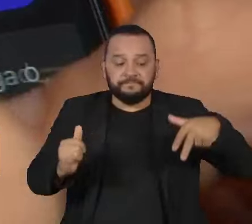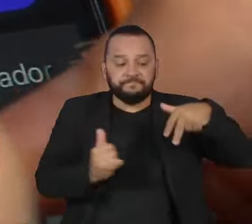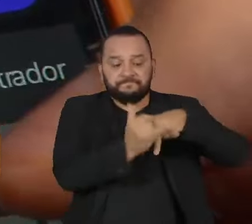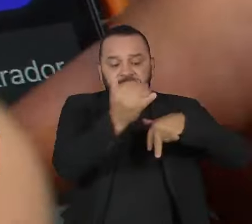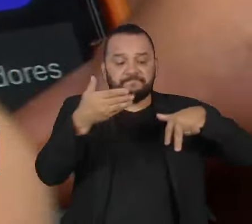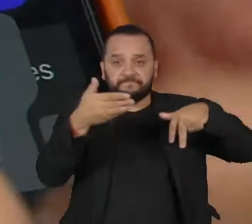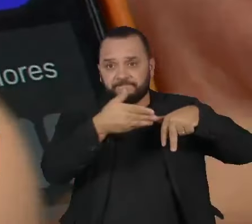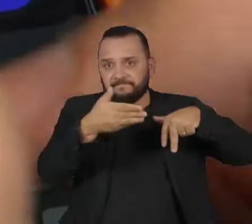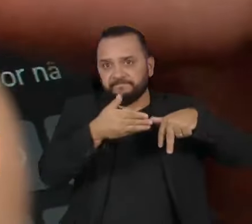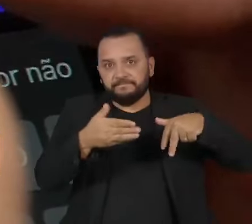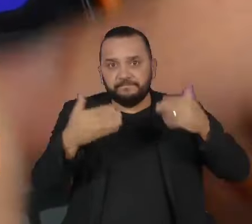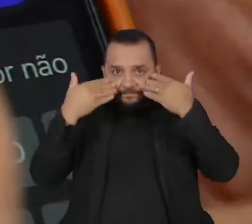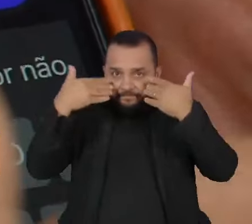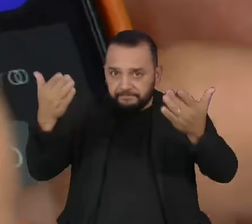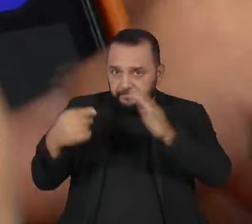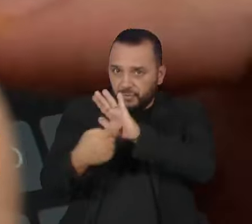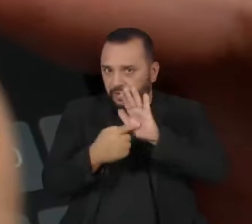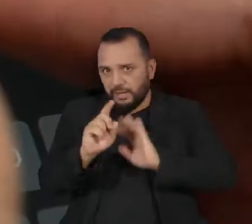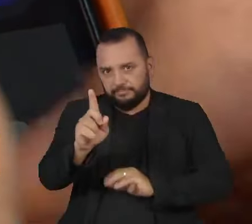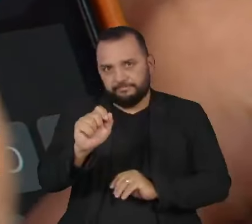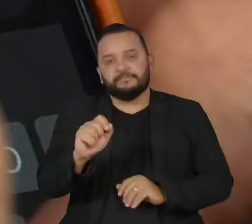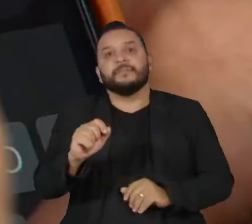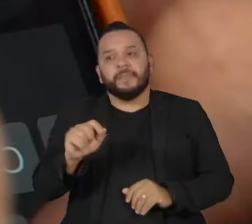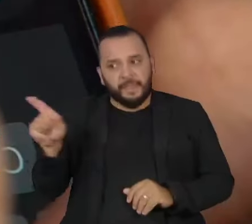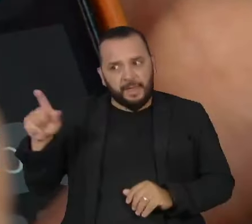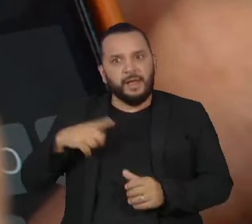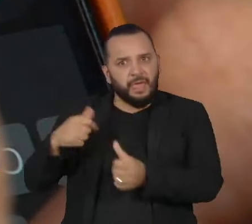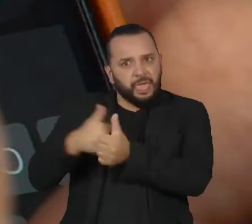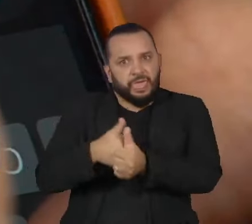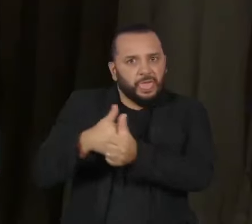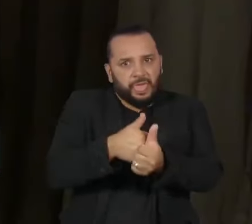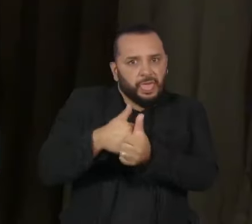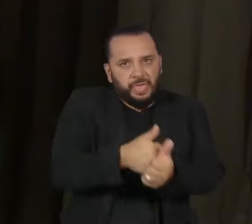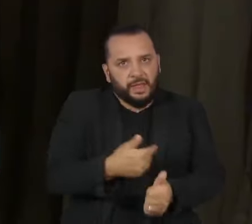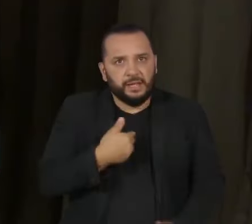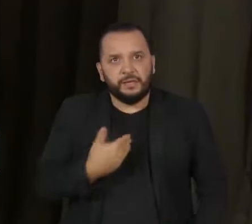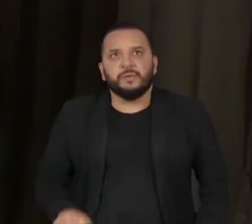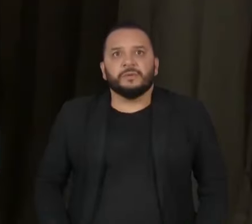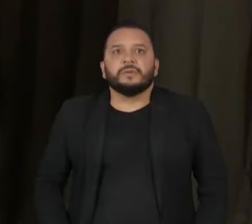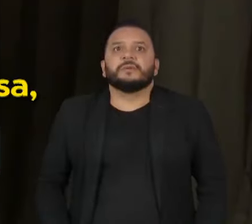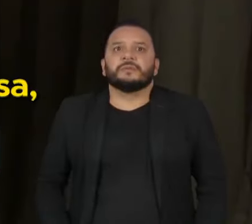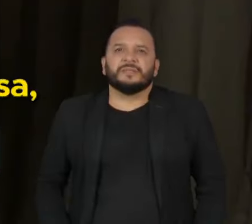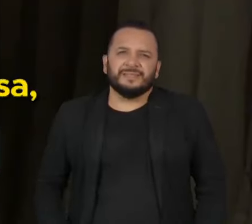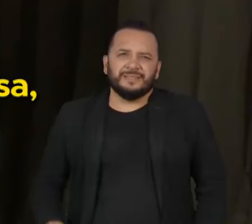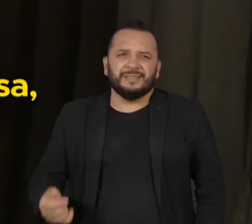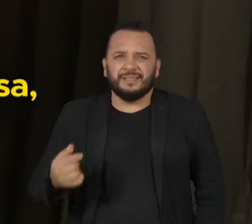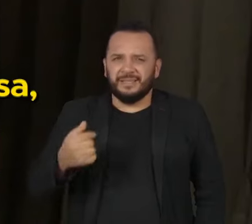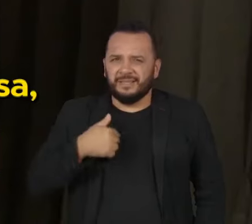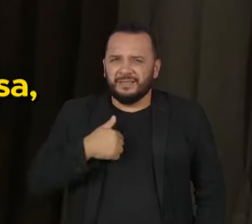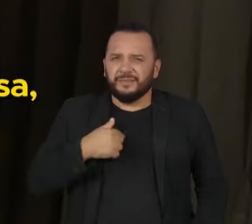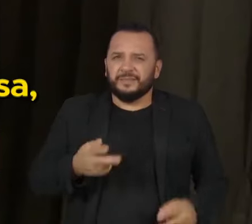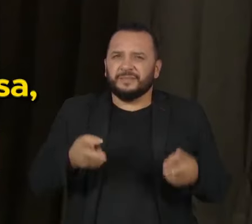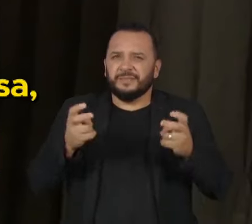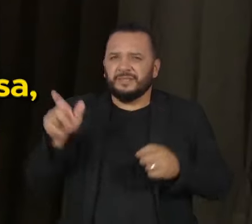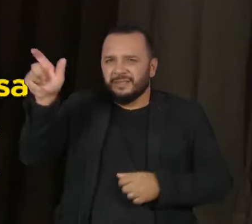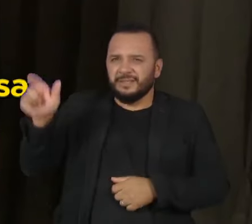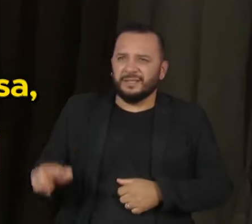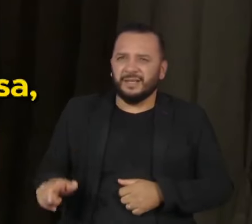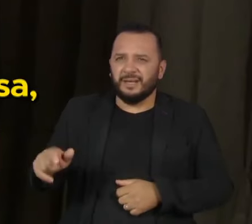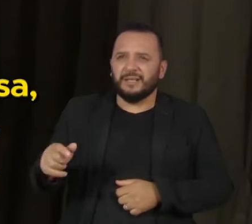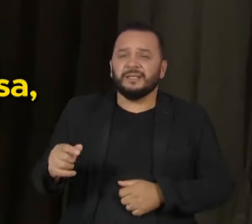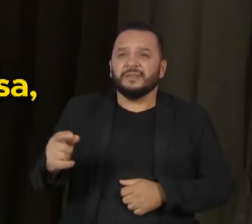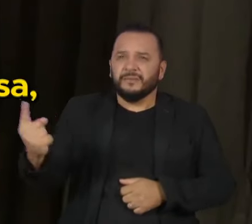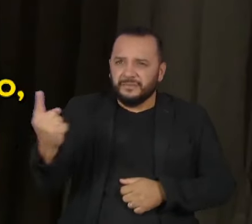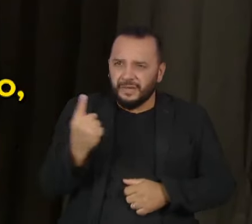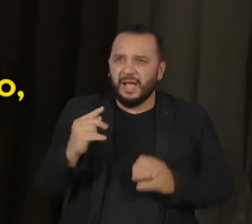ser identificada, não tinha mais dúvida. Ela estava sendo stalkeada. Em questão de dias, esse cara apareceu na